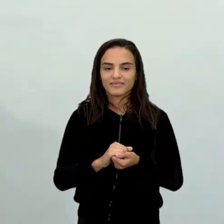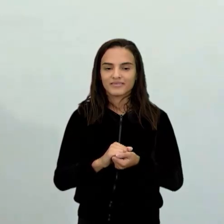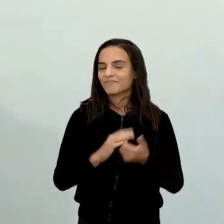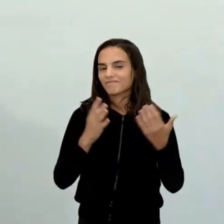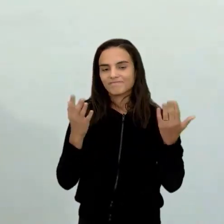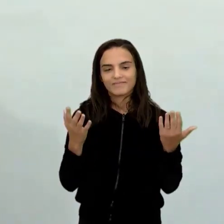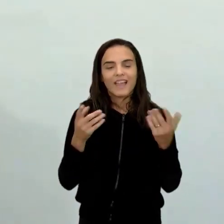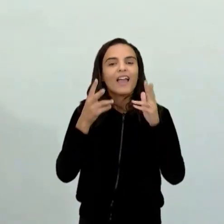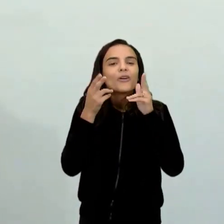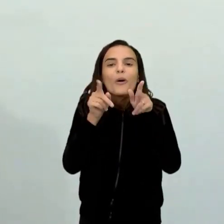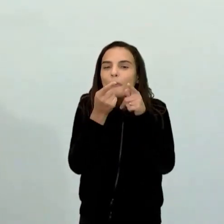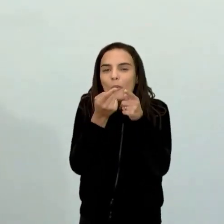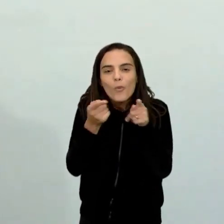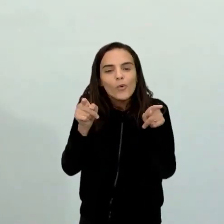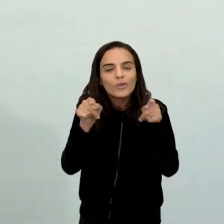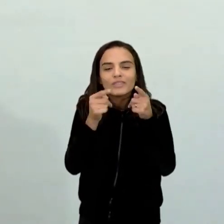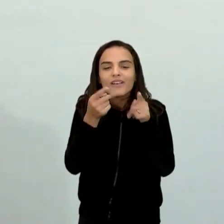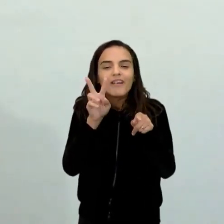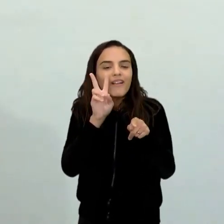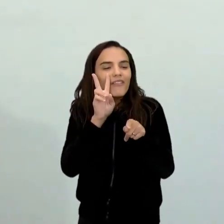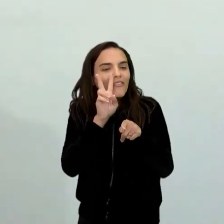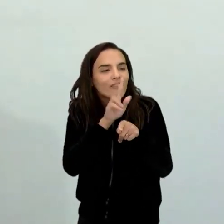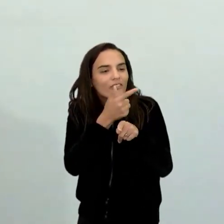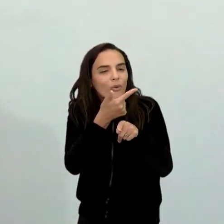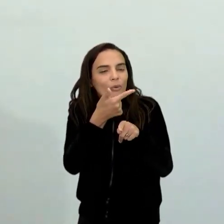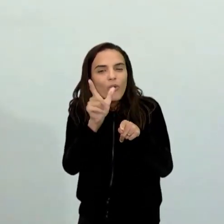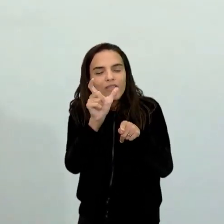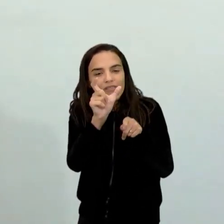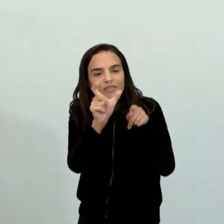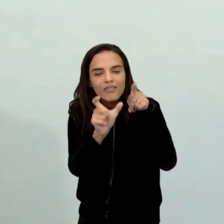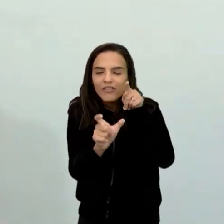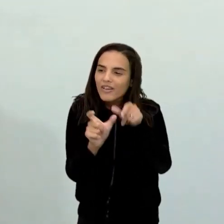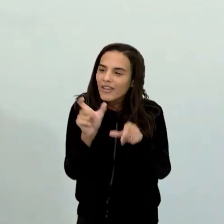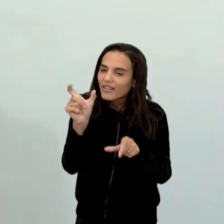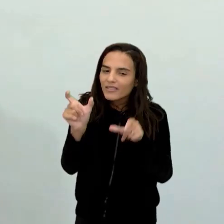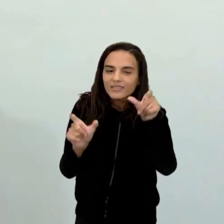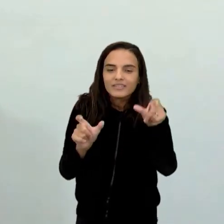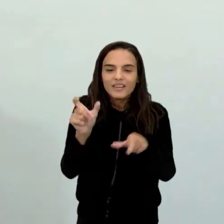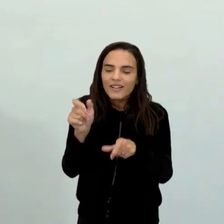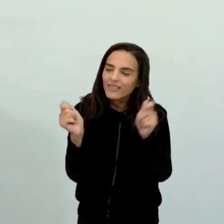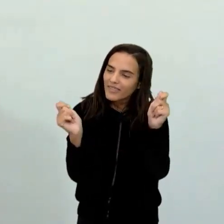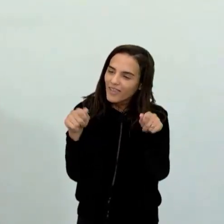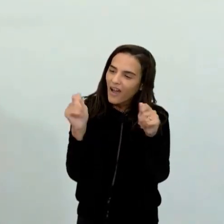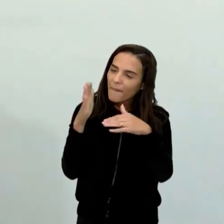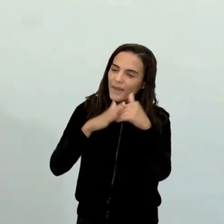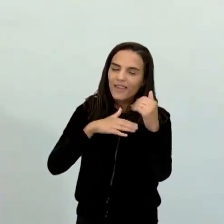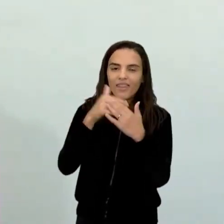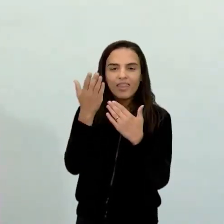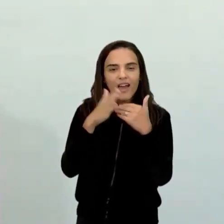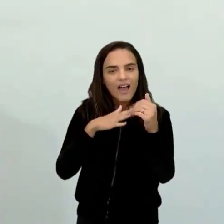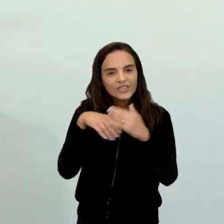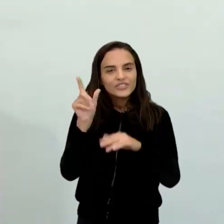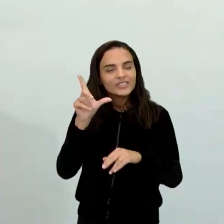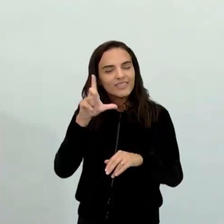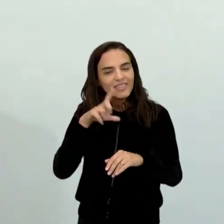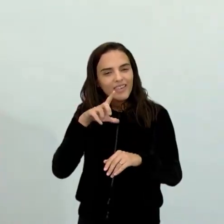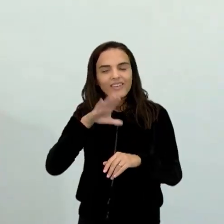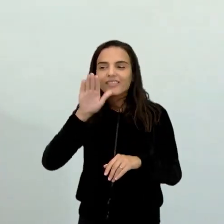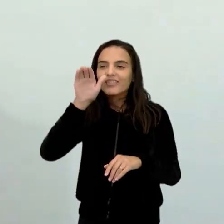é música. É olhar para o outro, enxergar no outro a potencialidade que